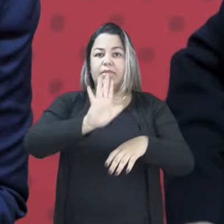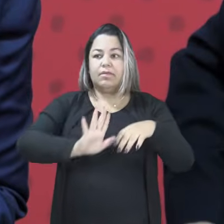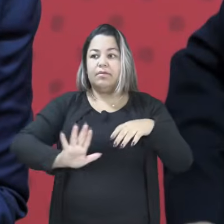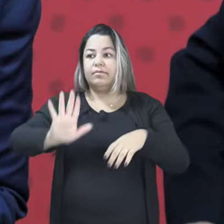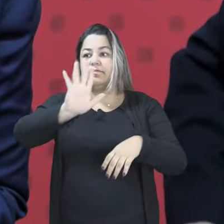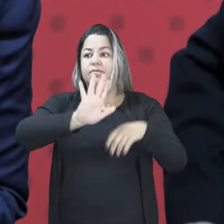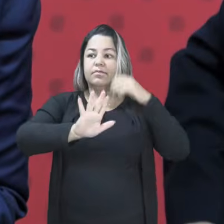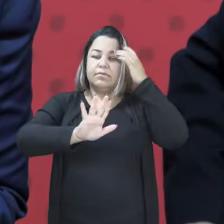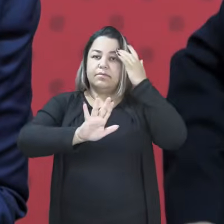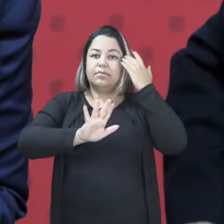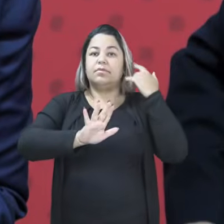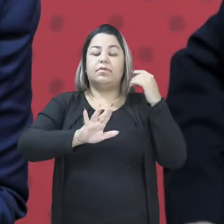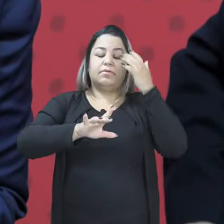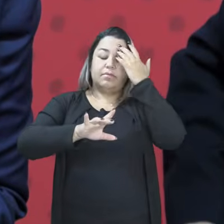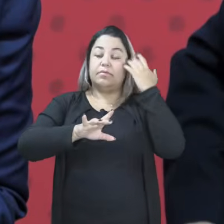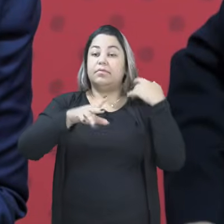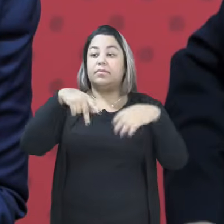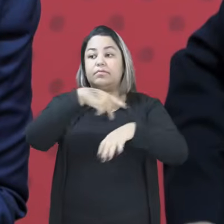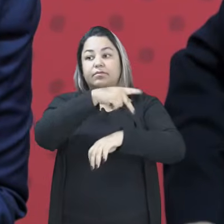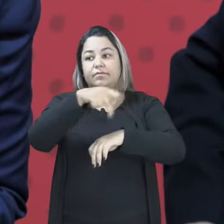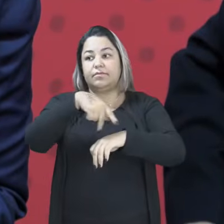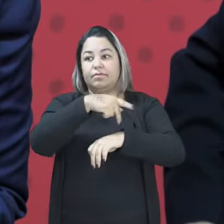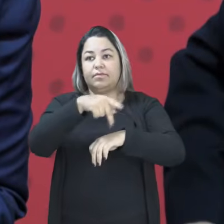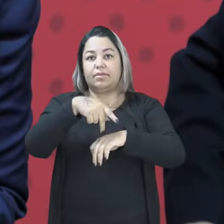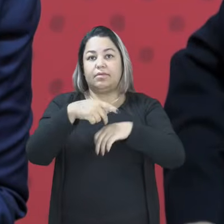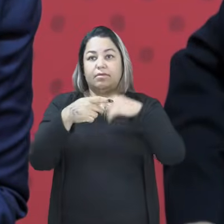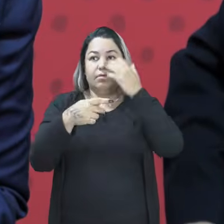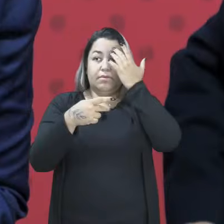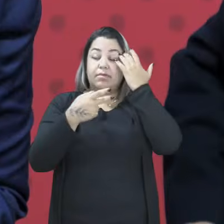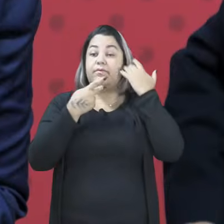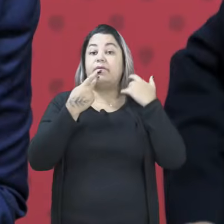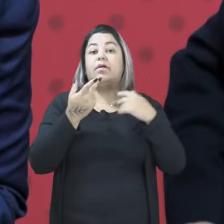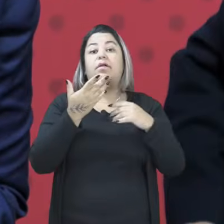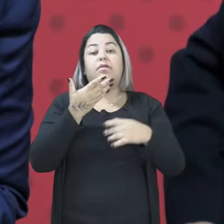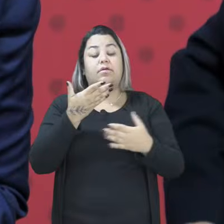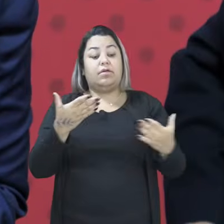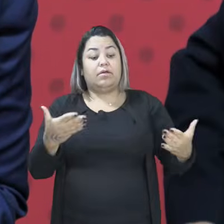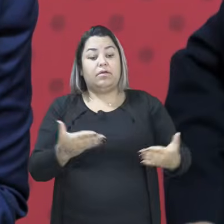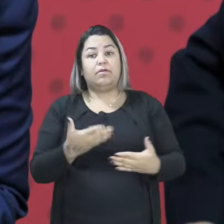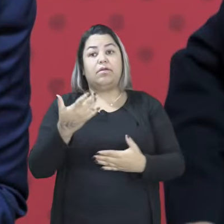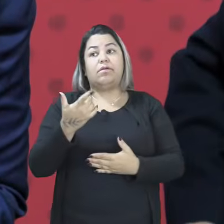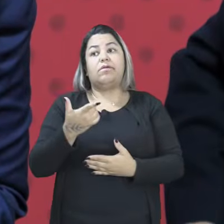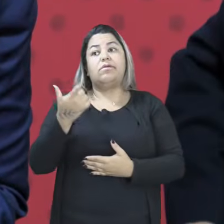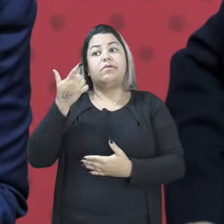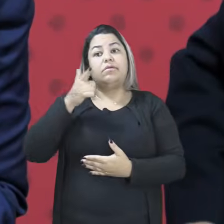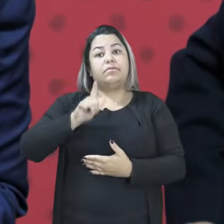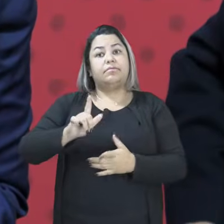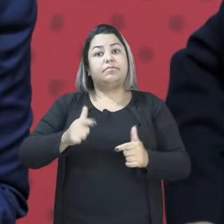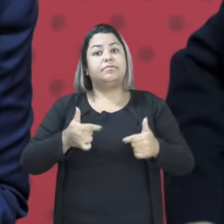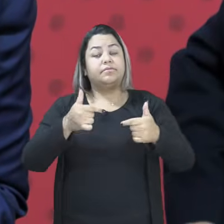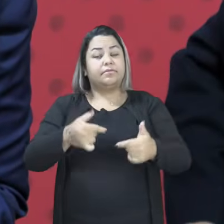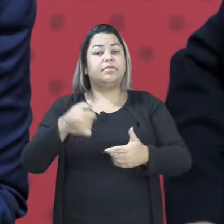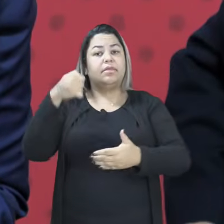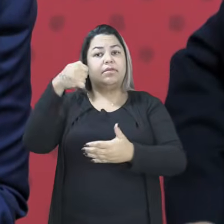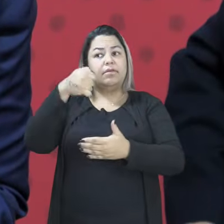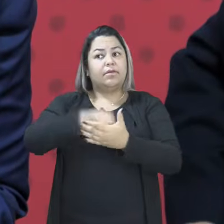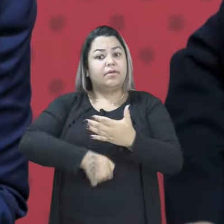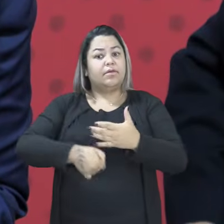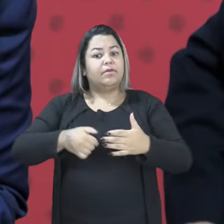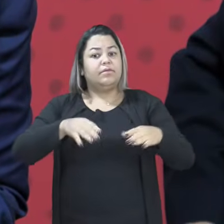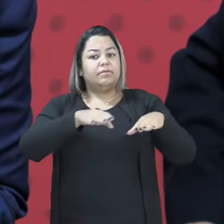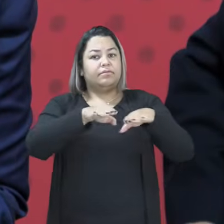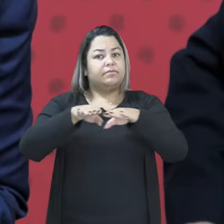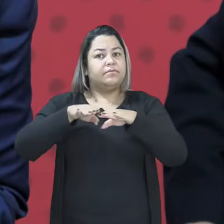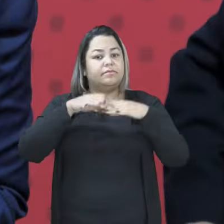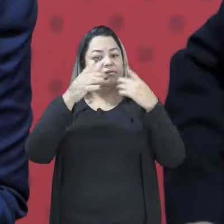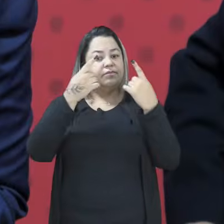para o país. Eu falei agora há pouco e quero repetir. Nós temos que enfrentar o debate da reforma política